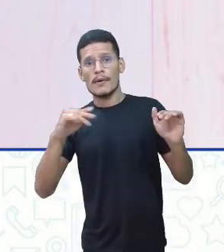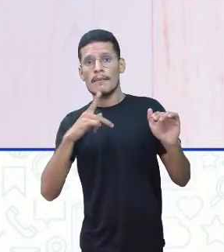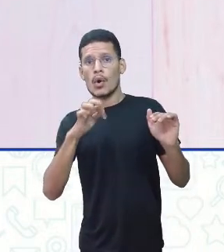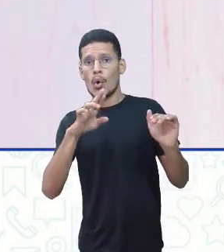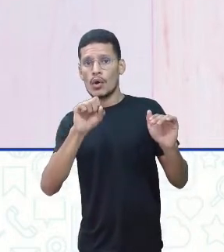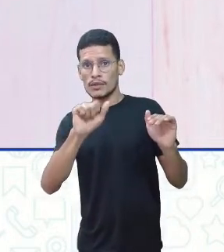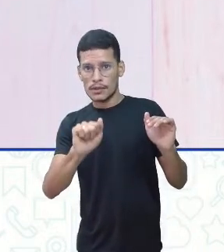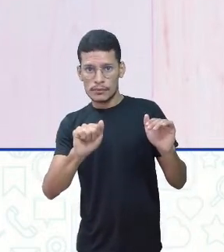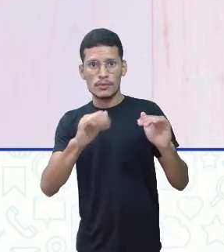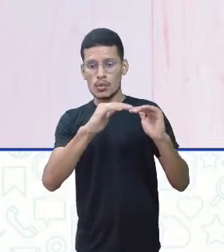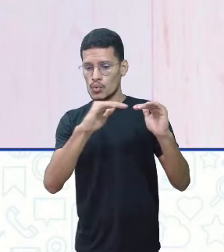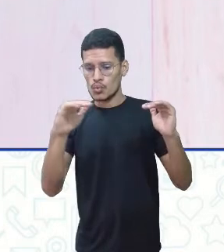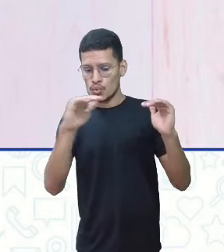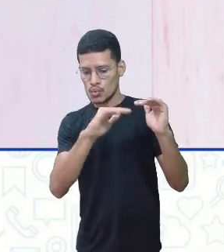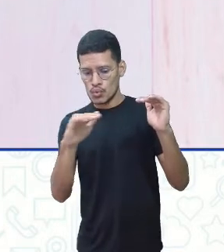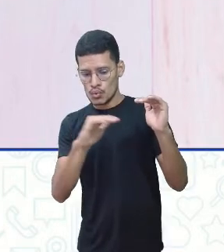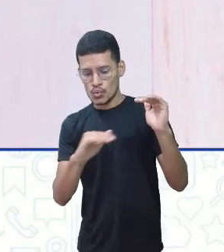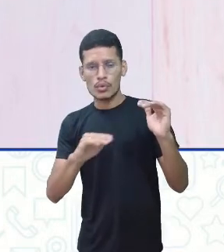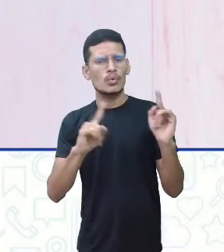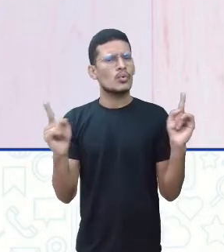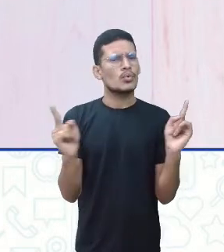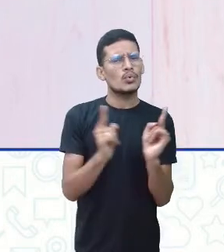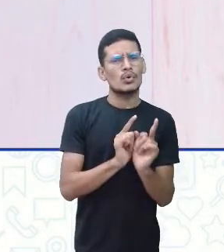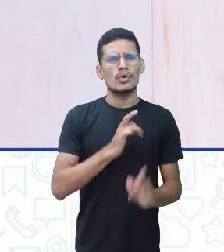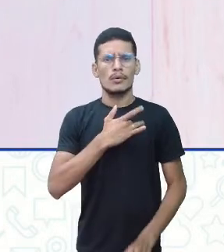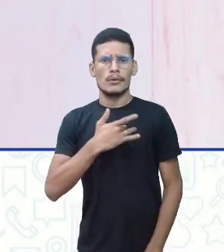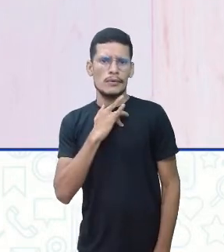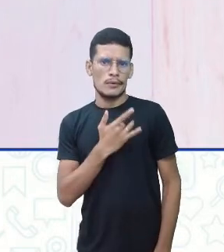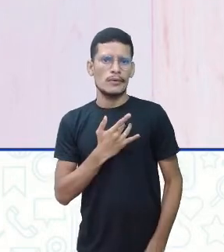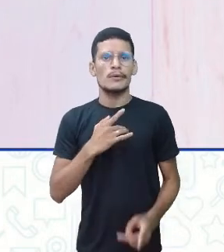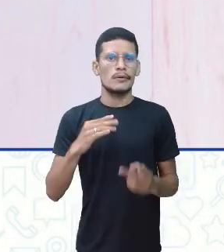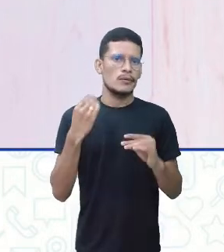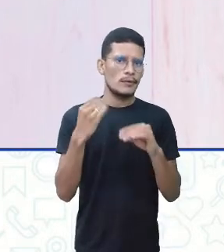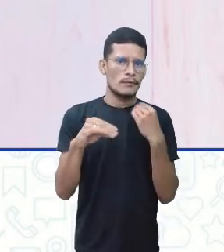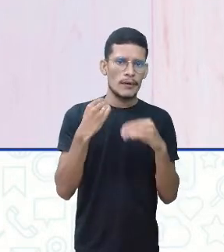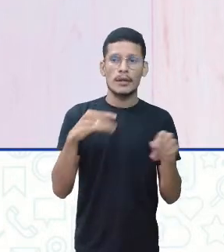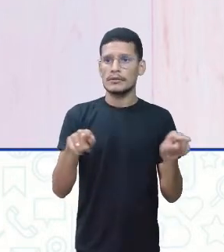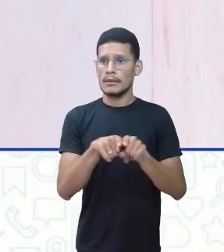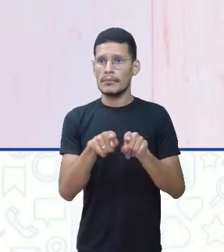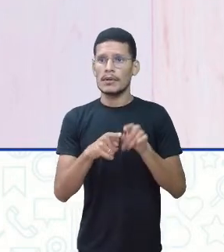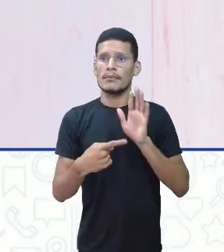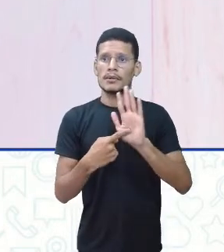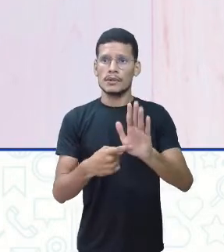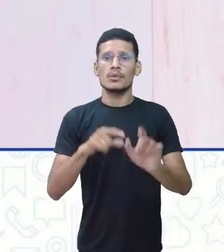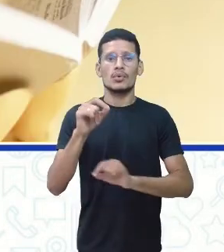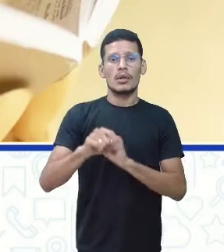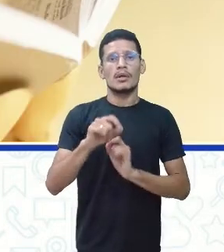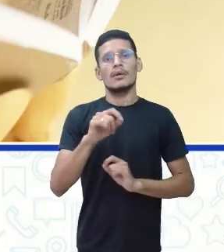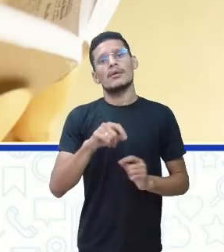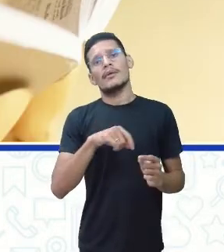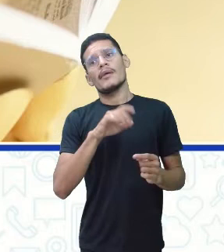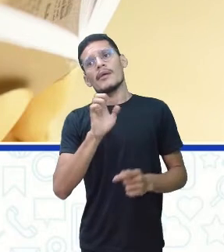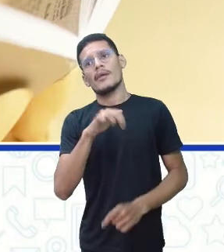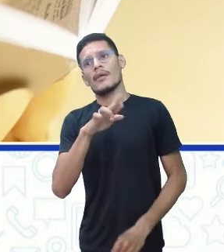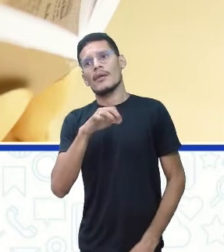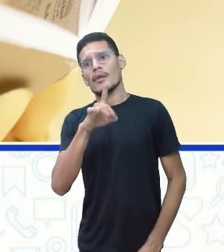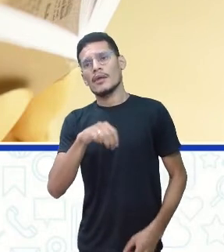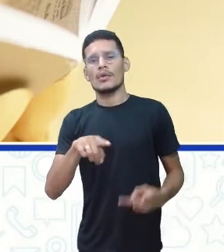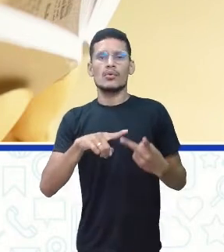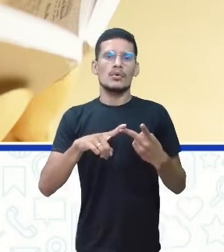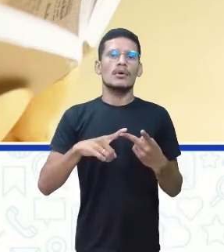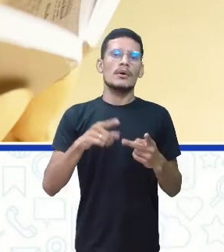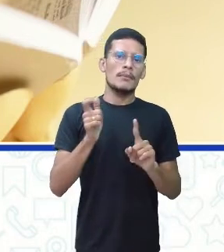em verso. Sendo mais curto que o romance e a novela, apresenta enredo, personagem, tempo,